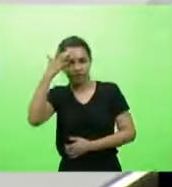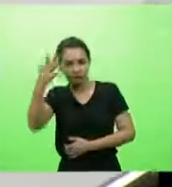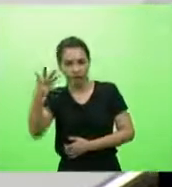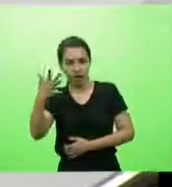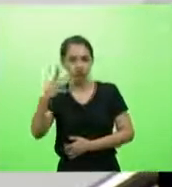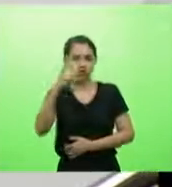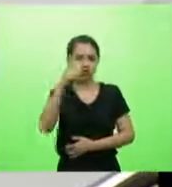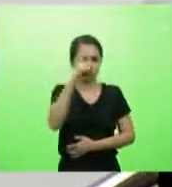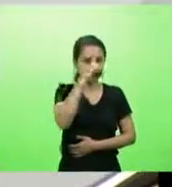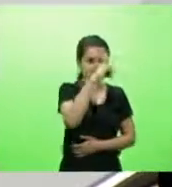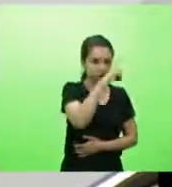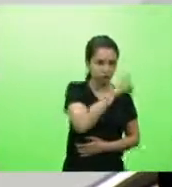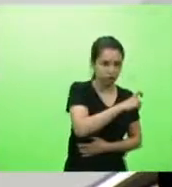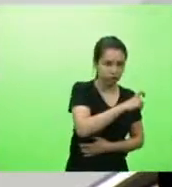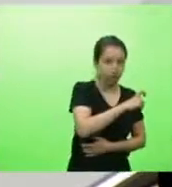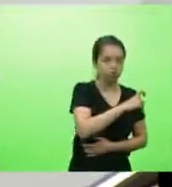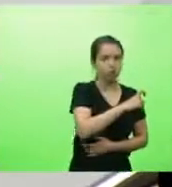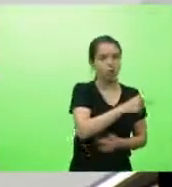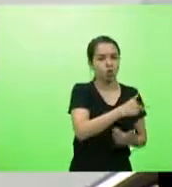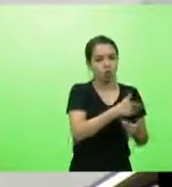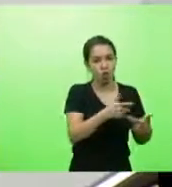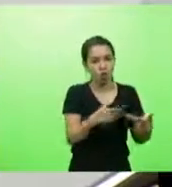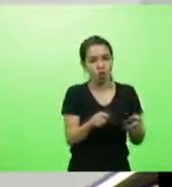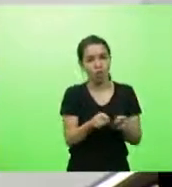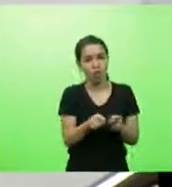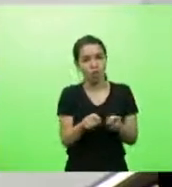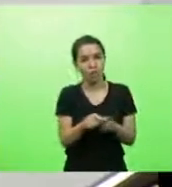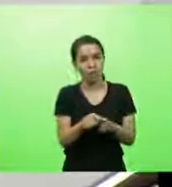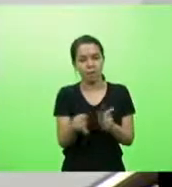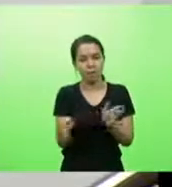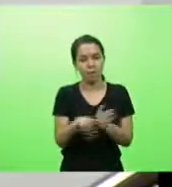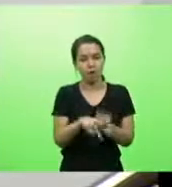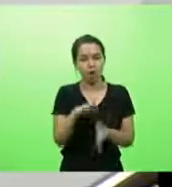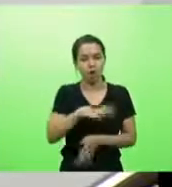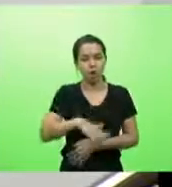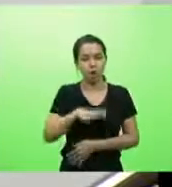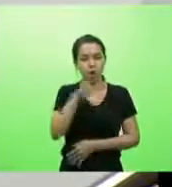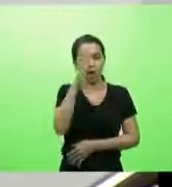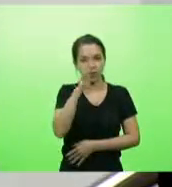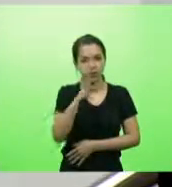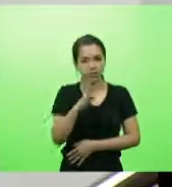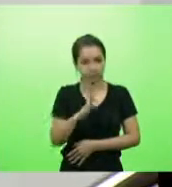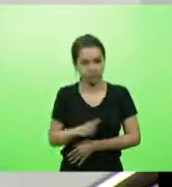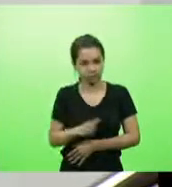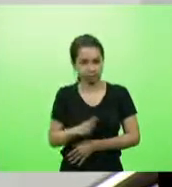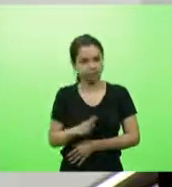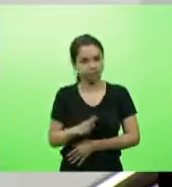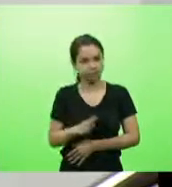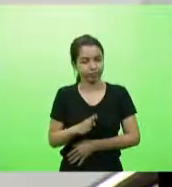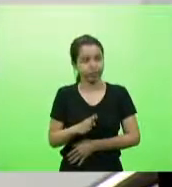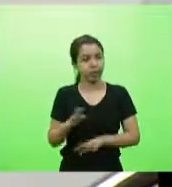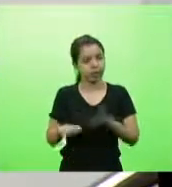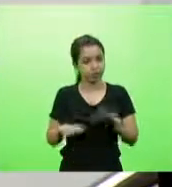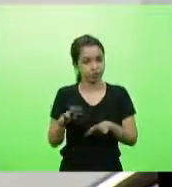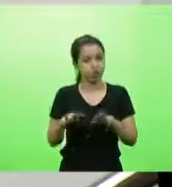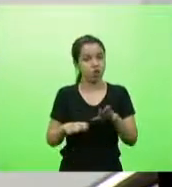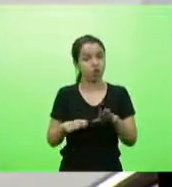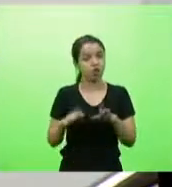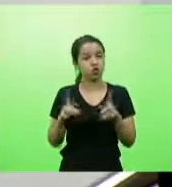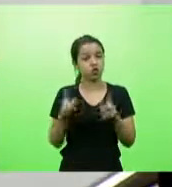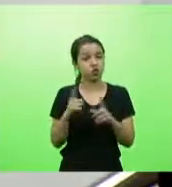e o modo brasileiro de fazer as coisas. É impressionante como nós, às vezes, temos dificuldades em perceber algumas